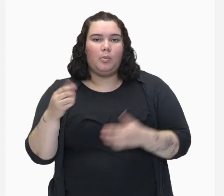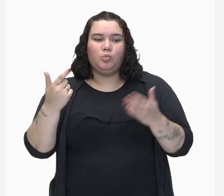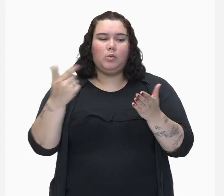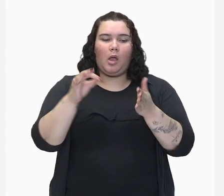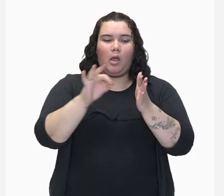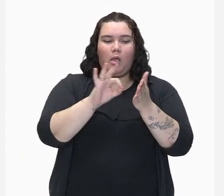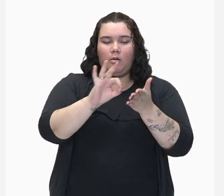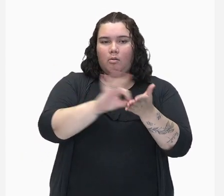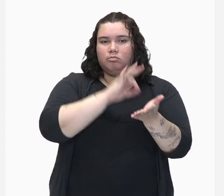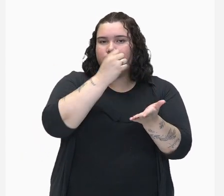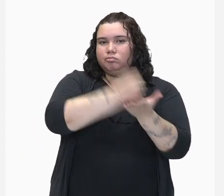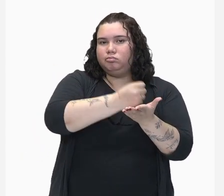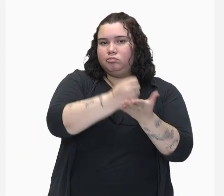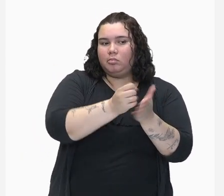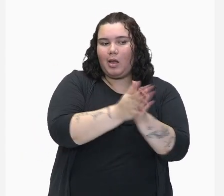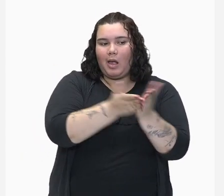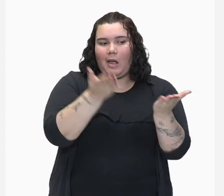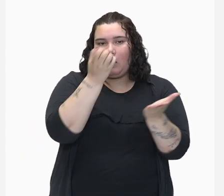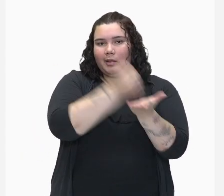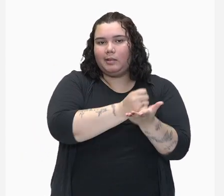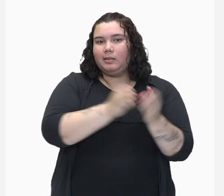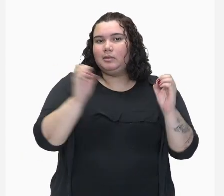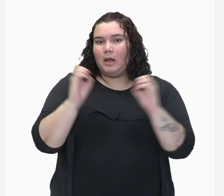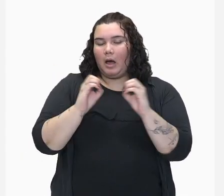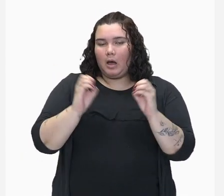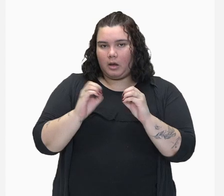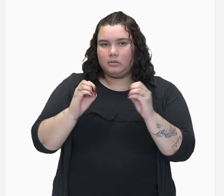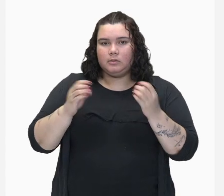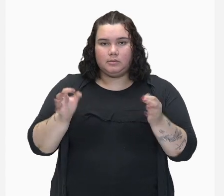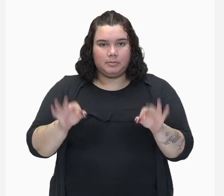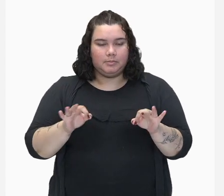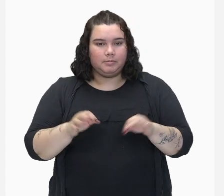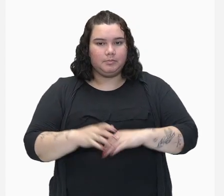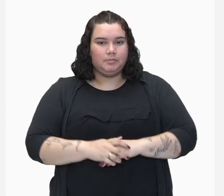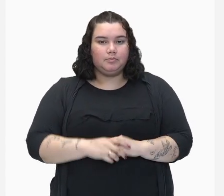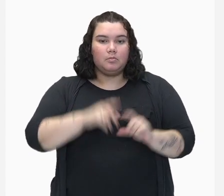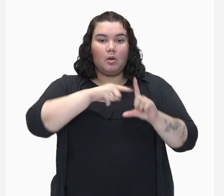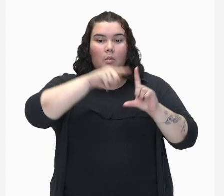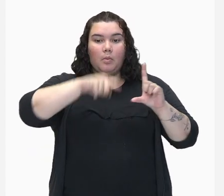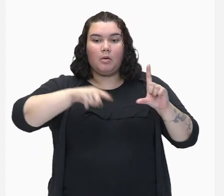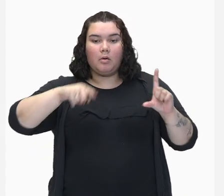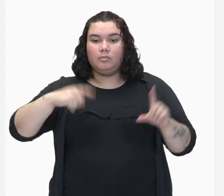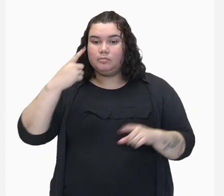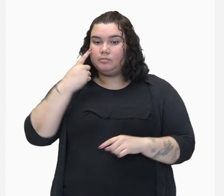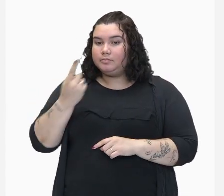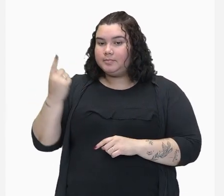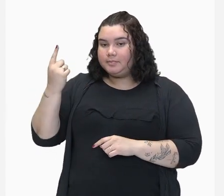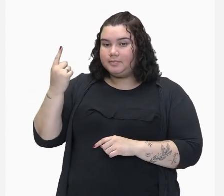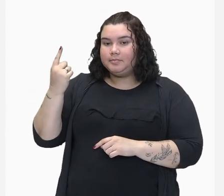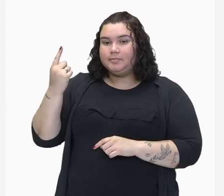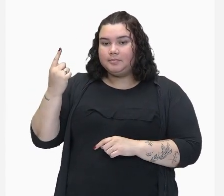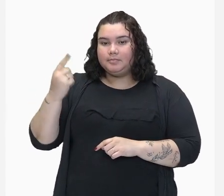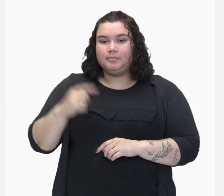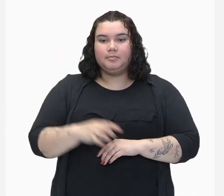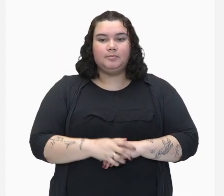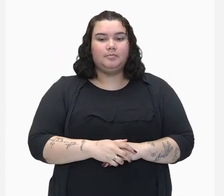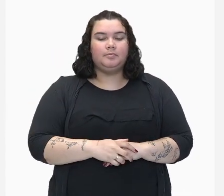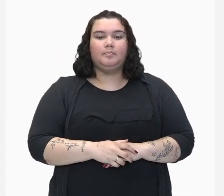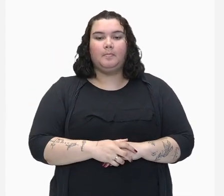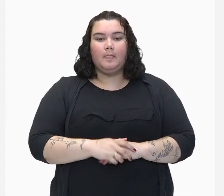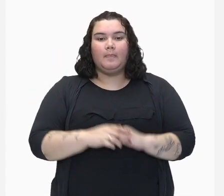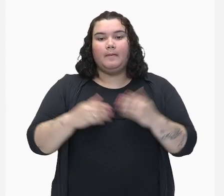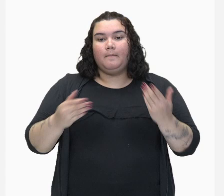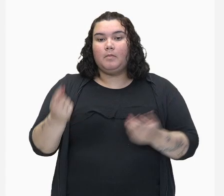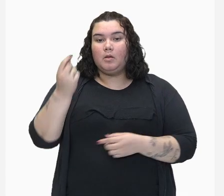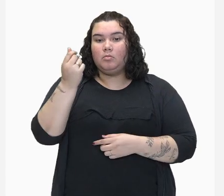aí contrato na carteira de trabalho. Observem esse gráfico aí que eu trouxe para vocês. Ele mostra assim, o valor